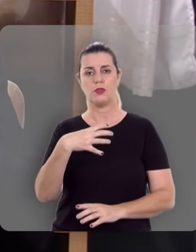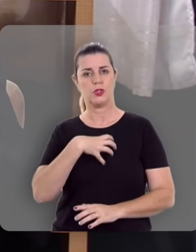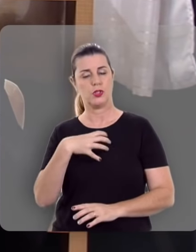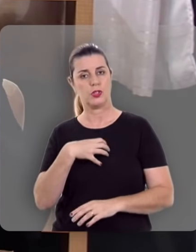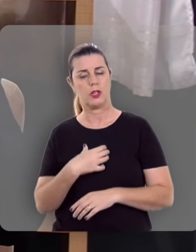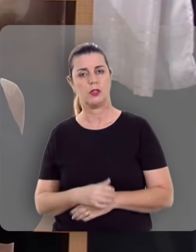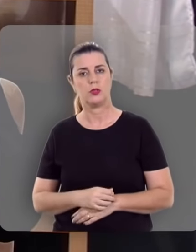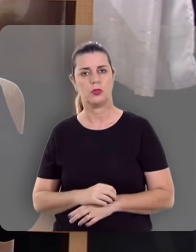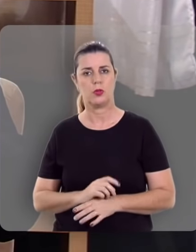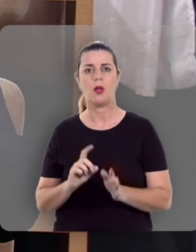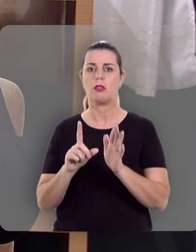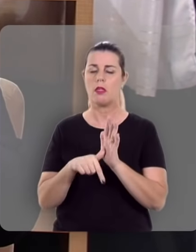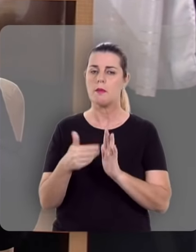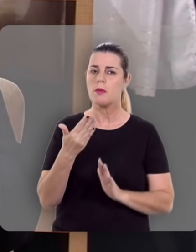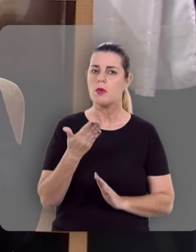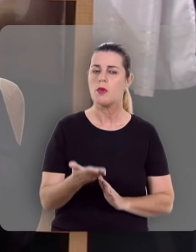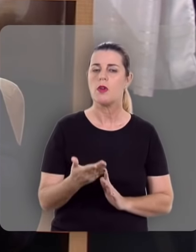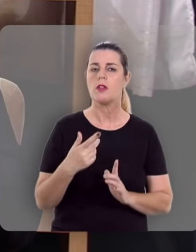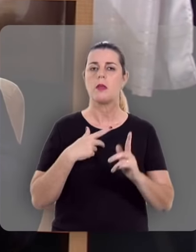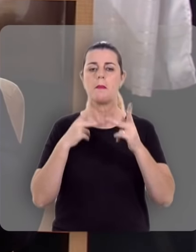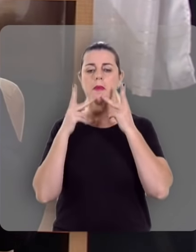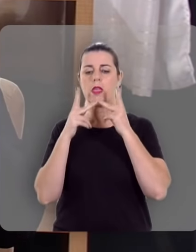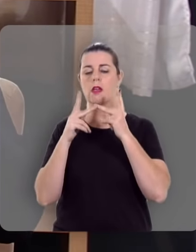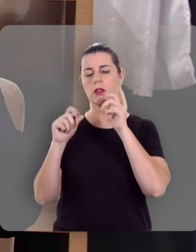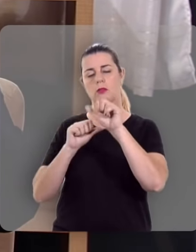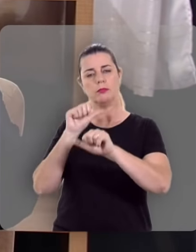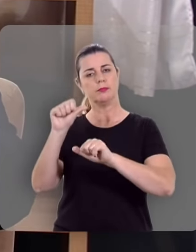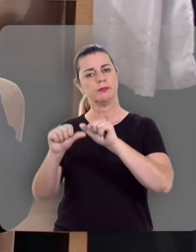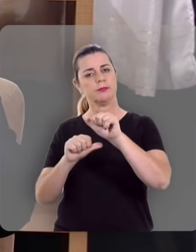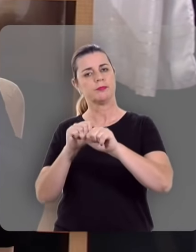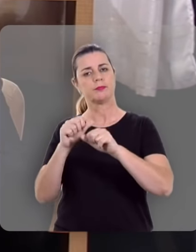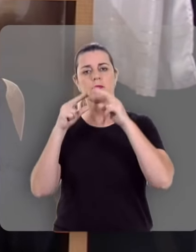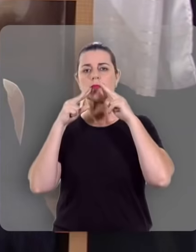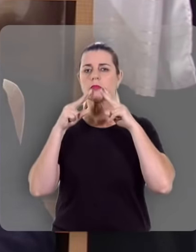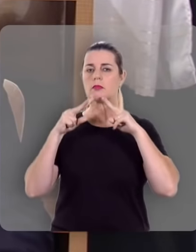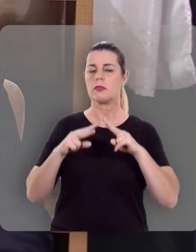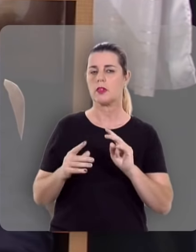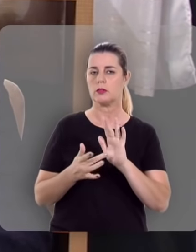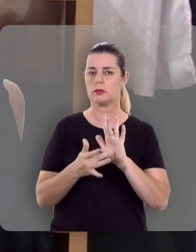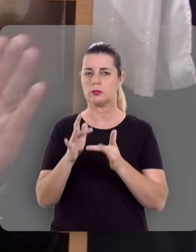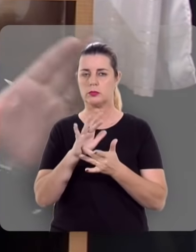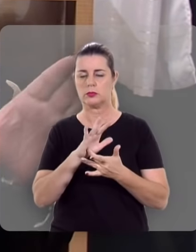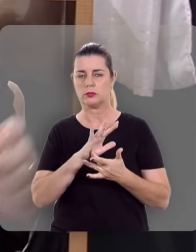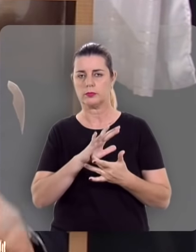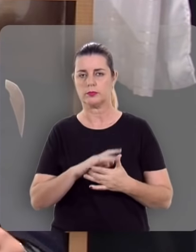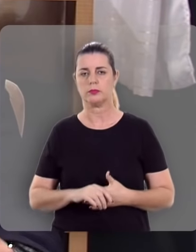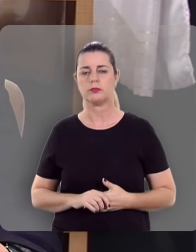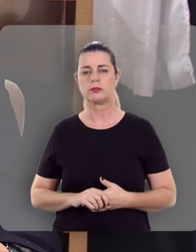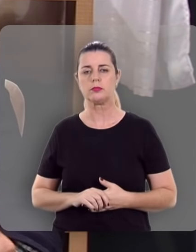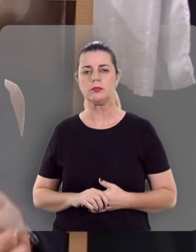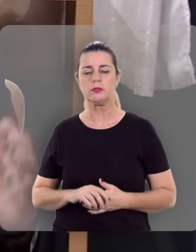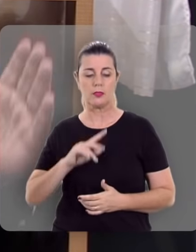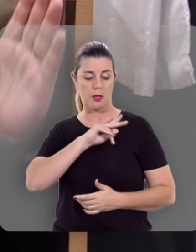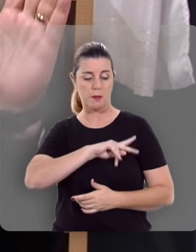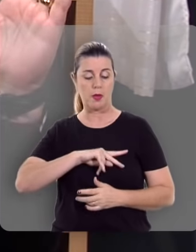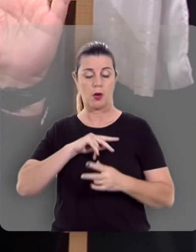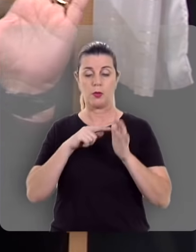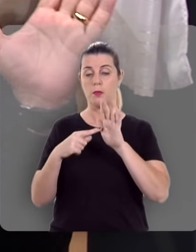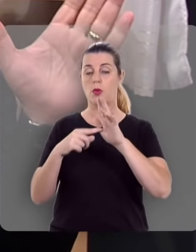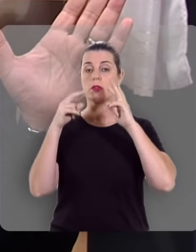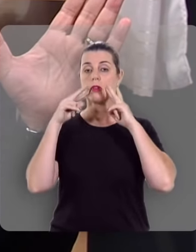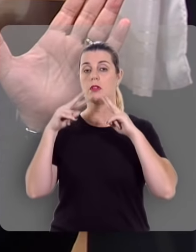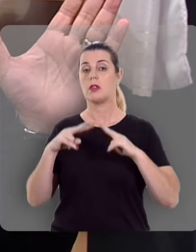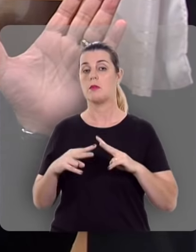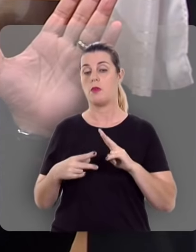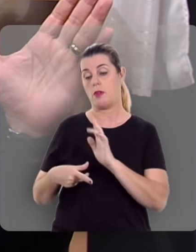depois disso, então, ele se tornou um pregador do Evangelho, uma testemunha viva de Jesus. Então, Paulo, ao narrar o testemunho dele, ele conta quem ele